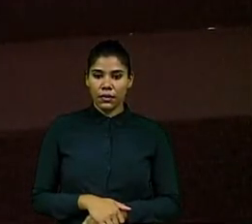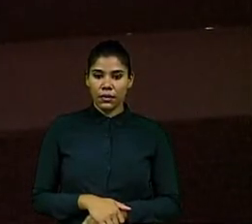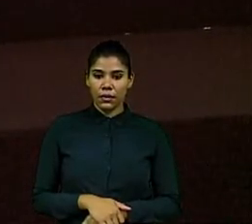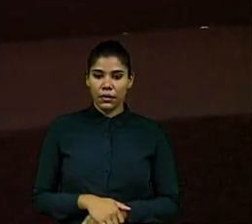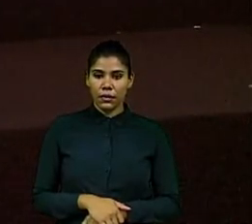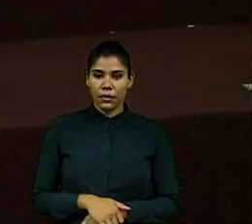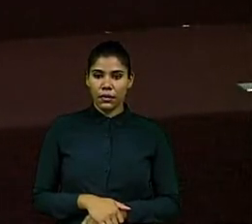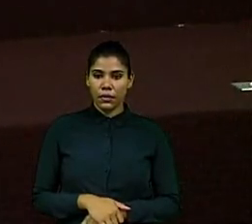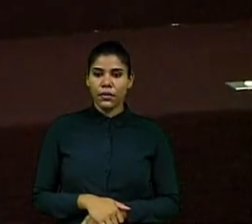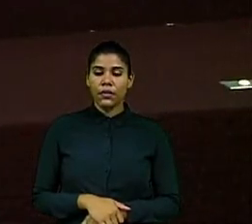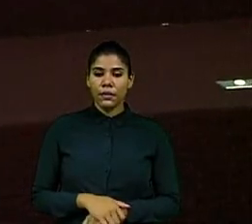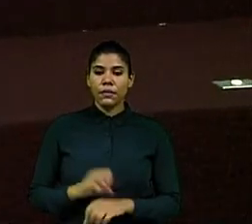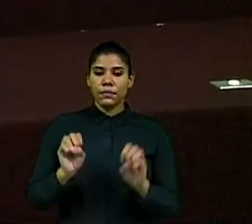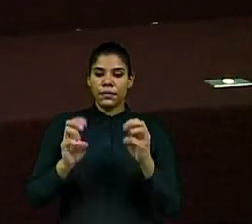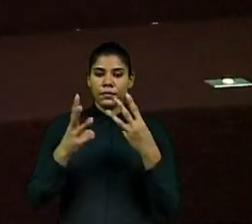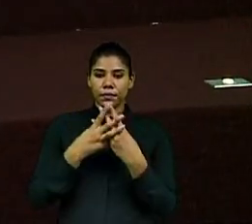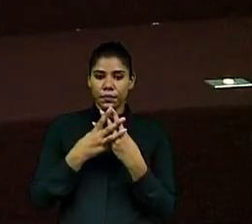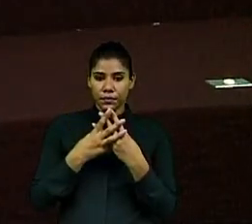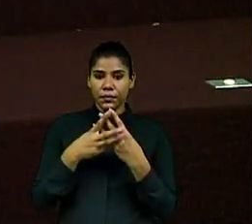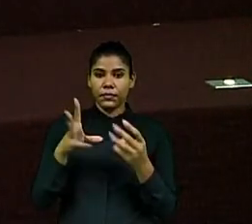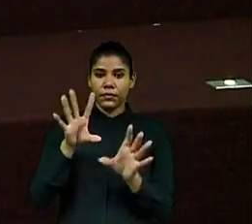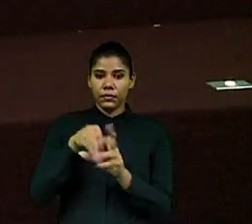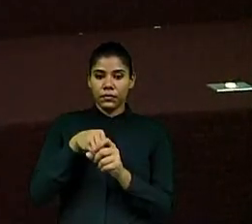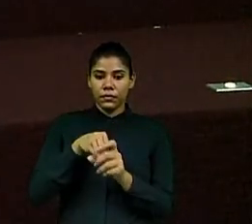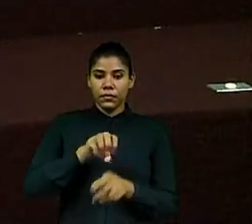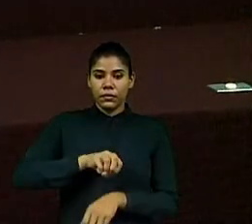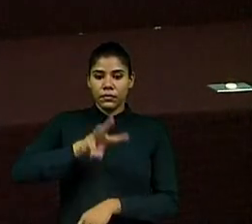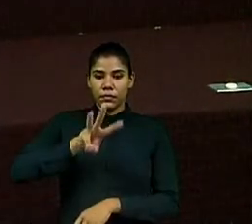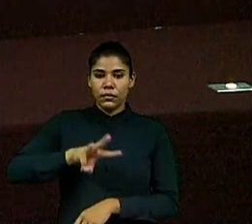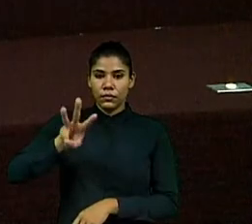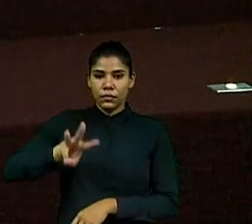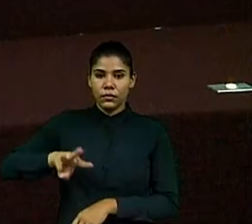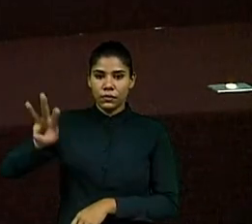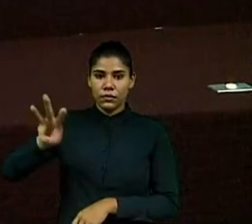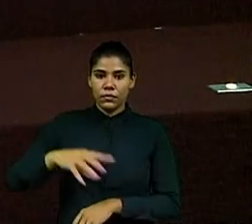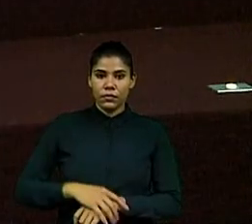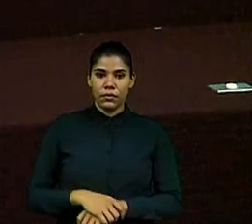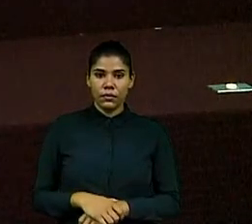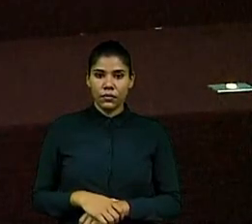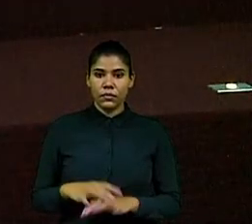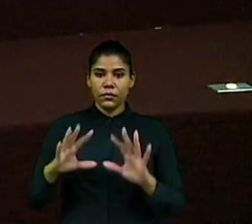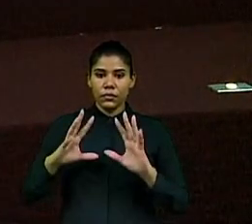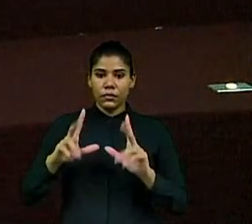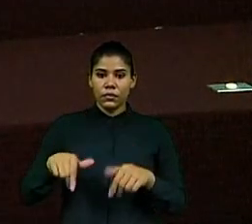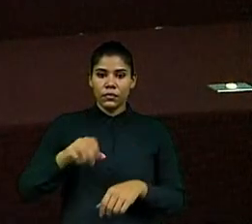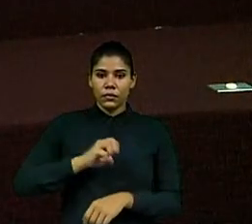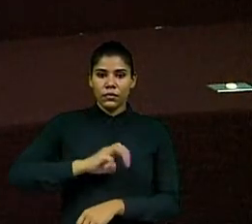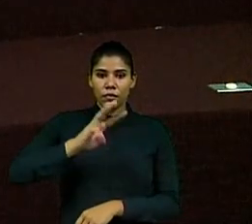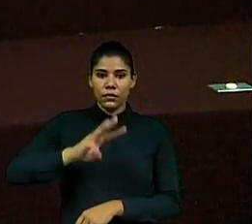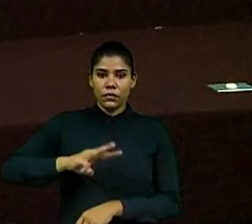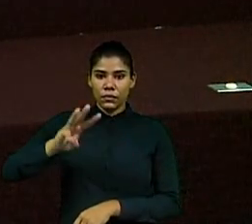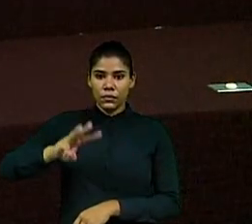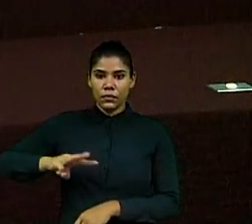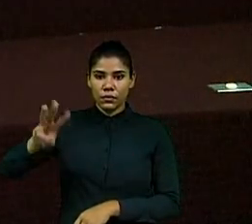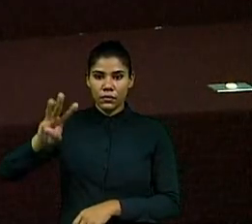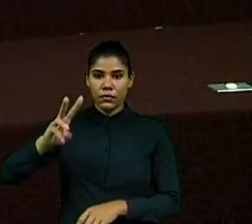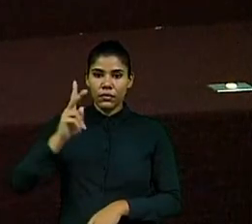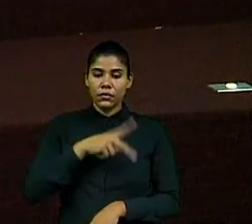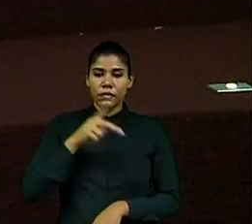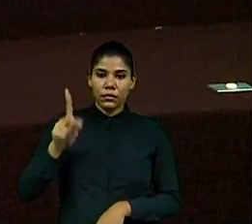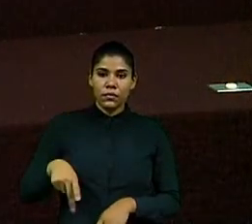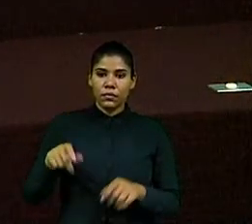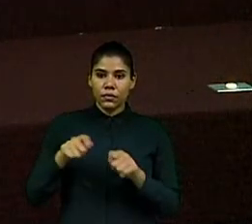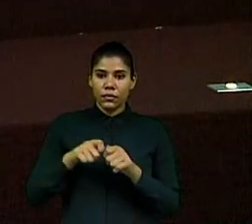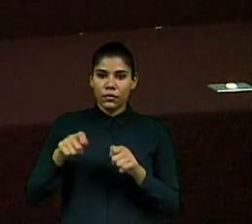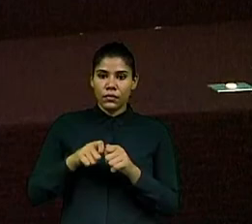disponível na plataforma virtual do alcance aliás todos os powerpoints que o professor faz assim especialmente para